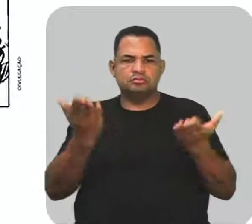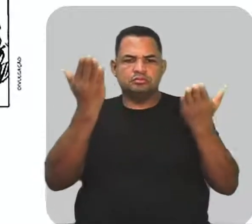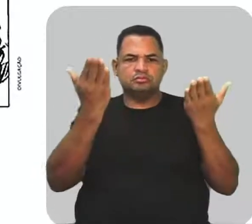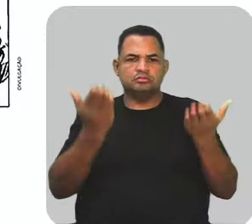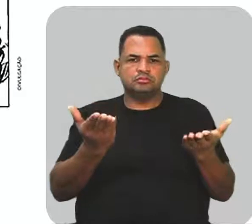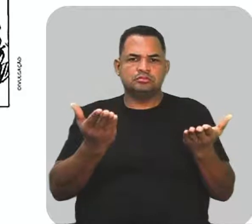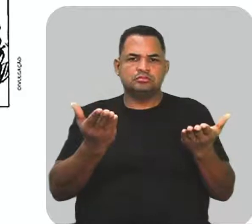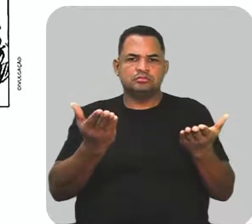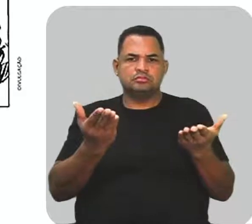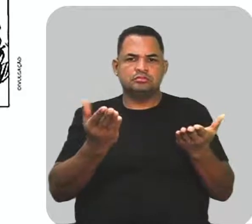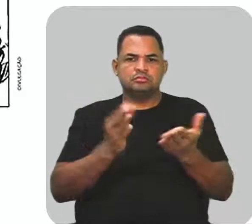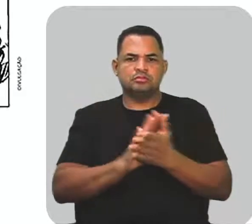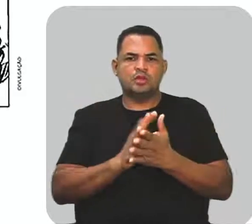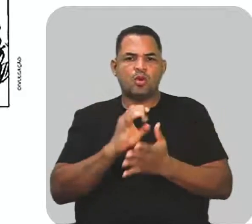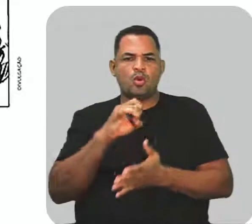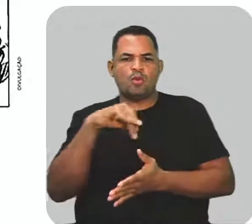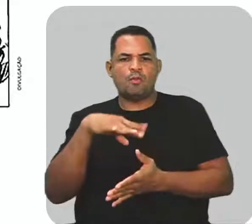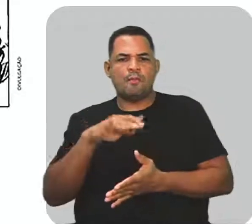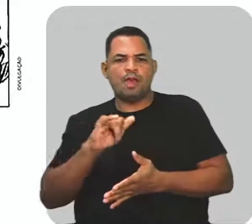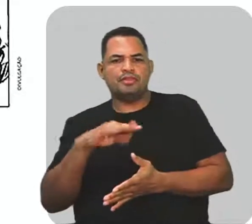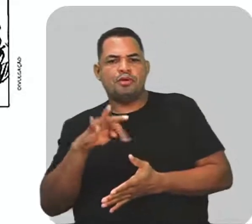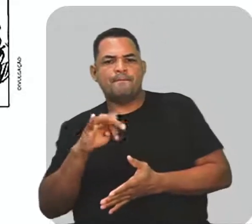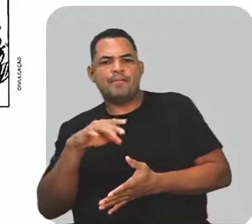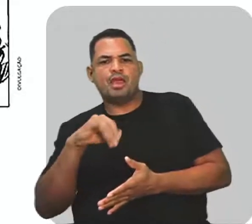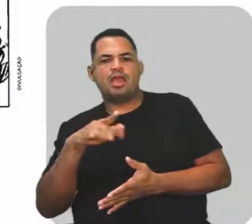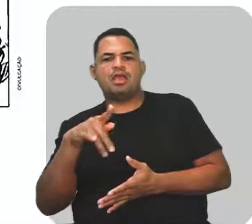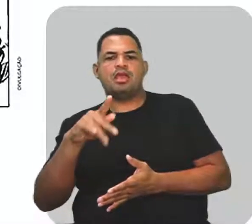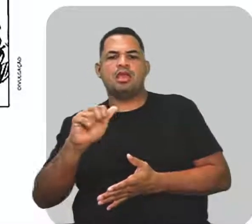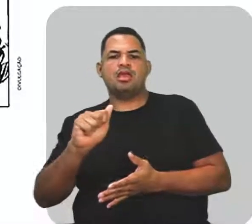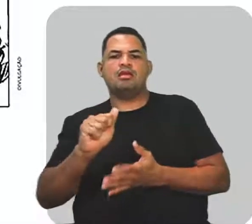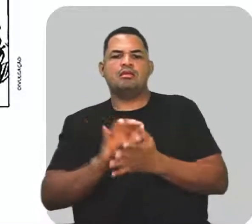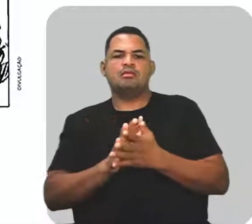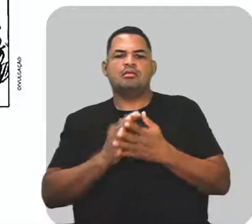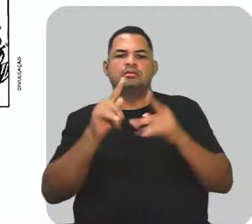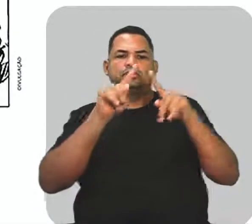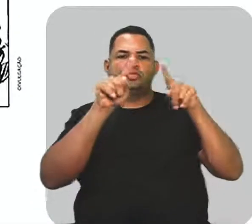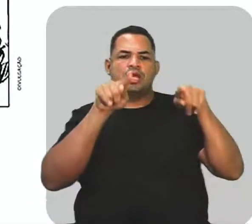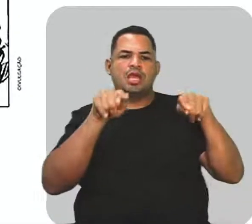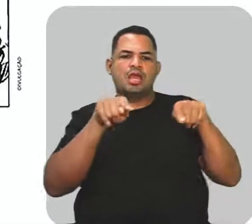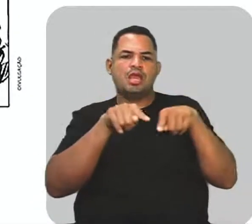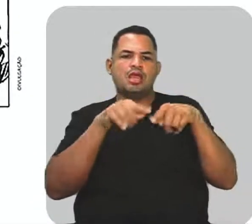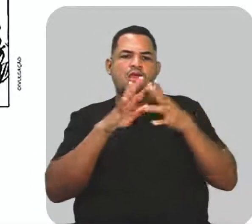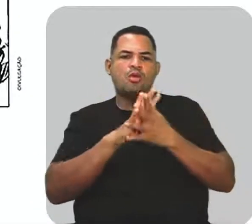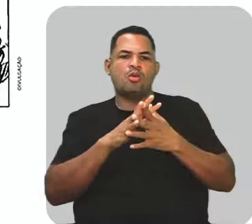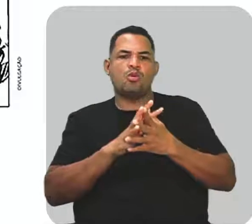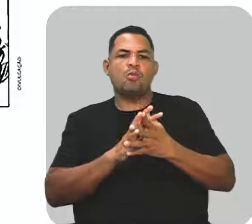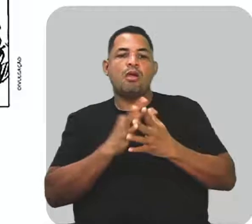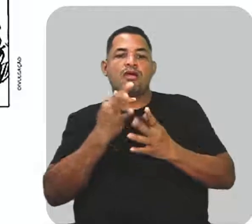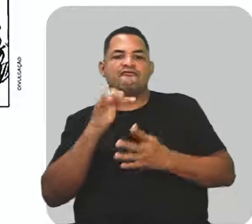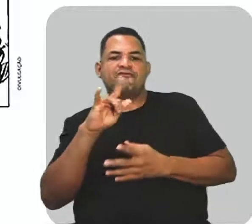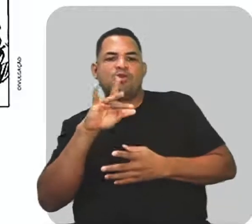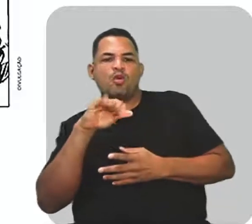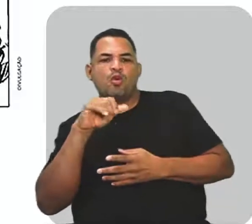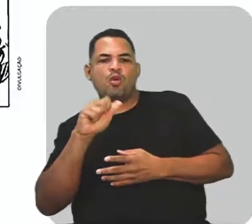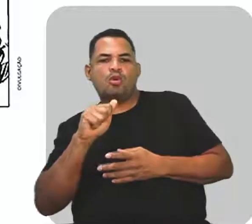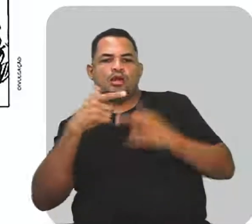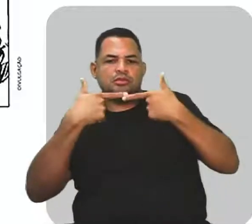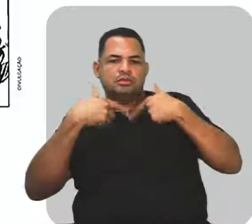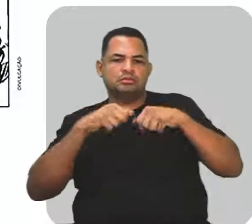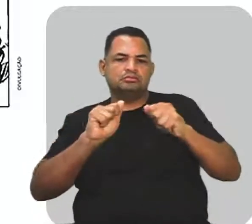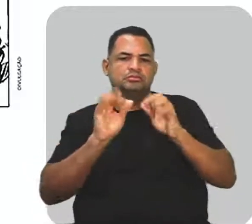questão onomatopeia, né? Vejam só que nós temos aí já uma figura de linguagem fazendo parte